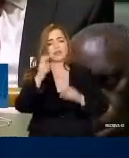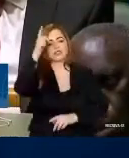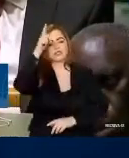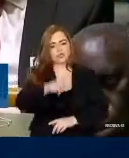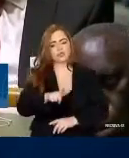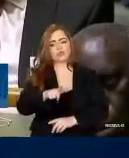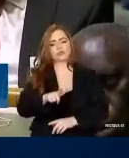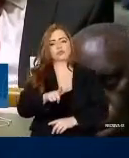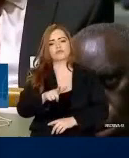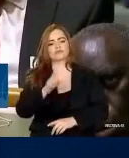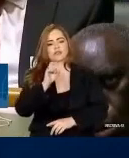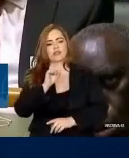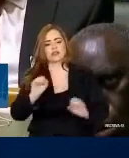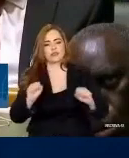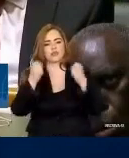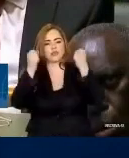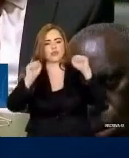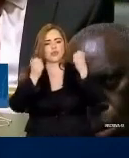para um chefe de nação.